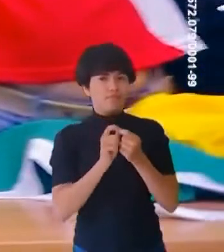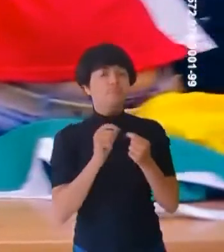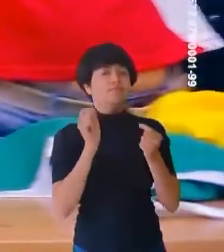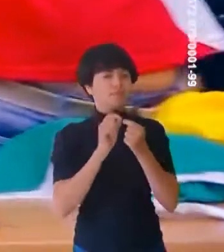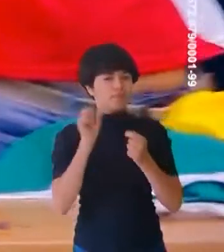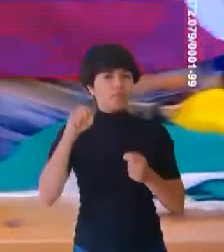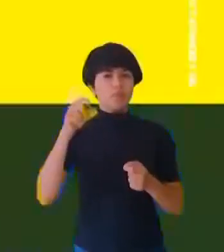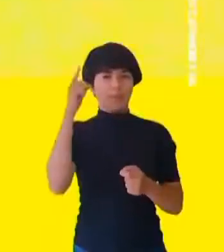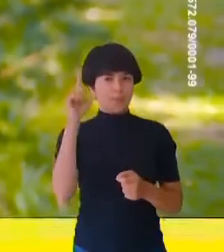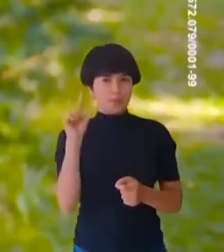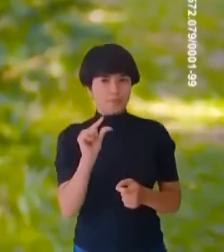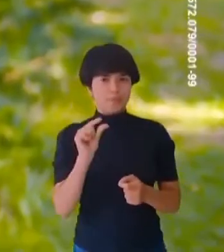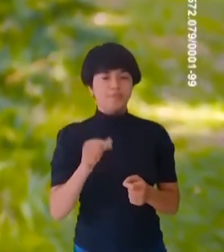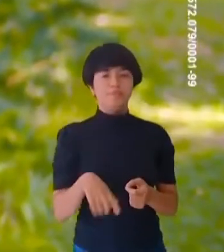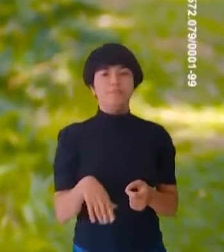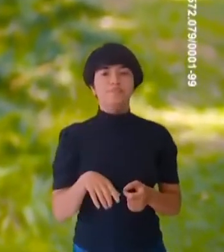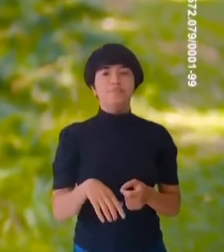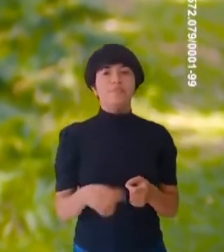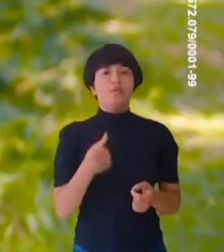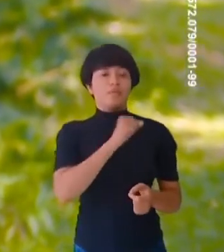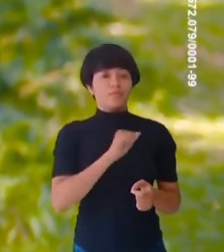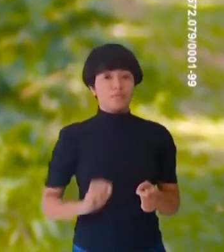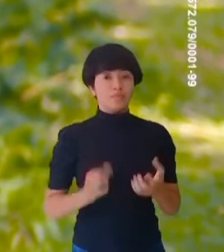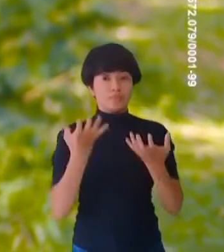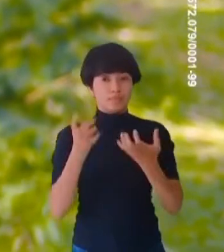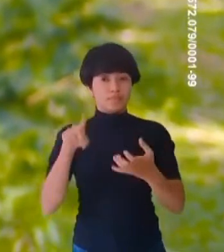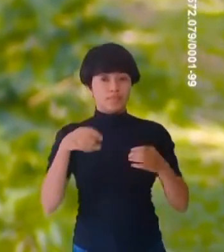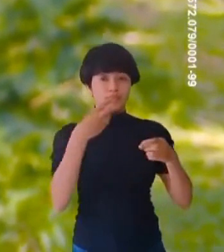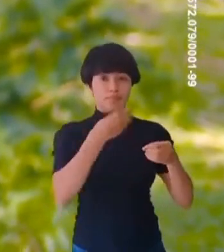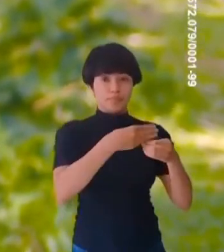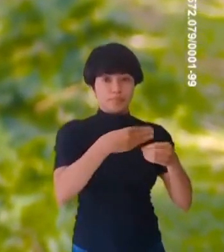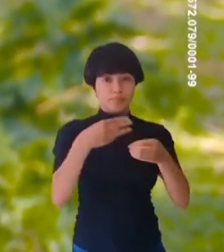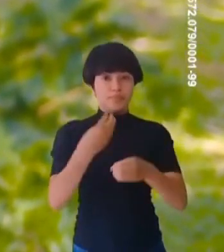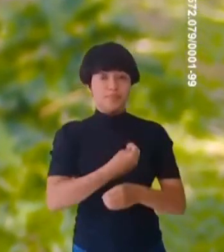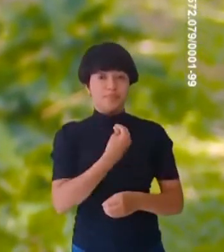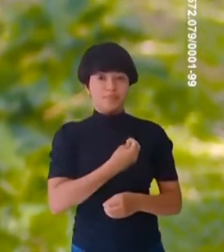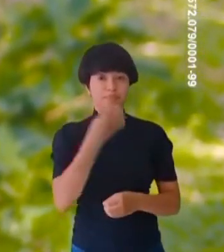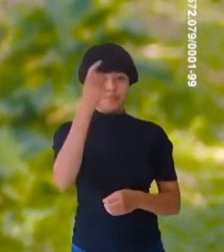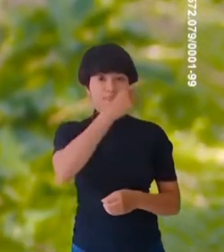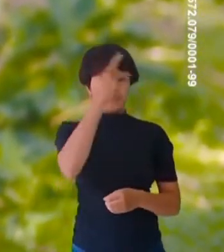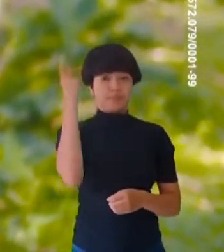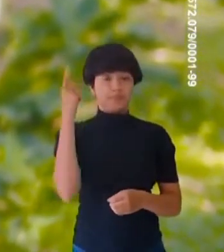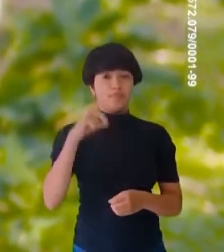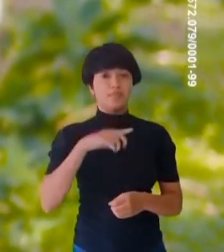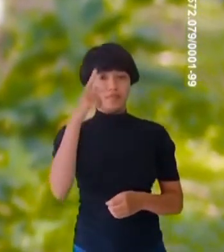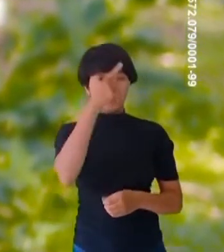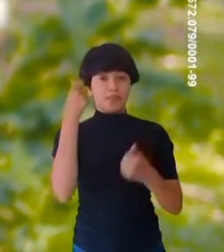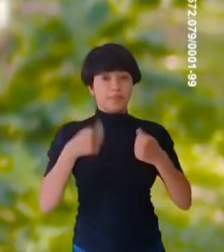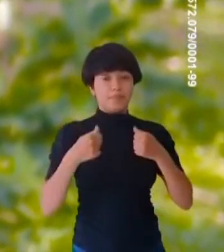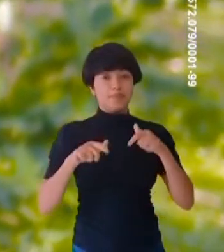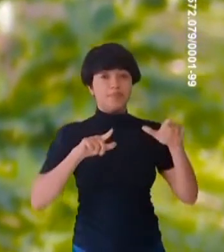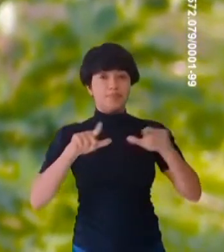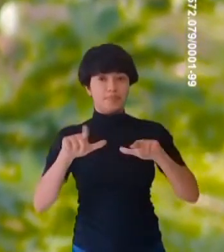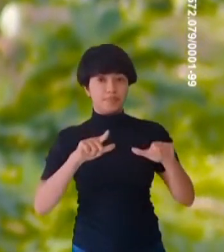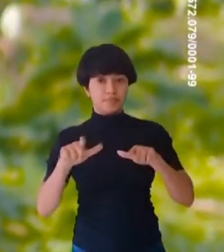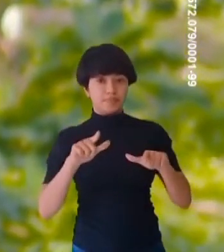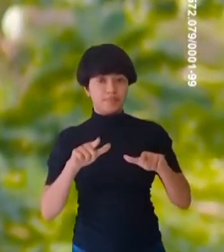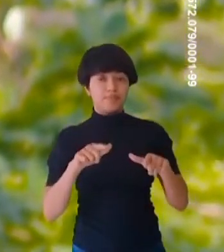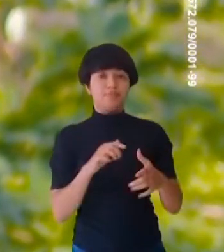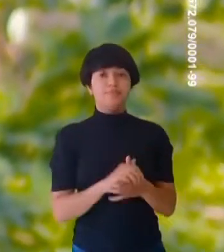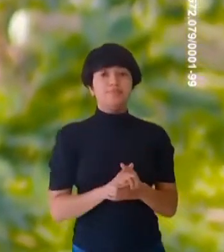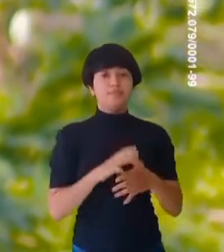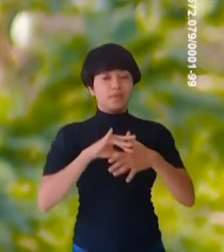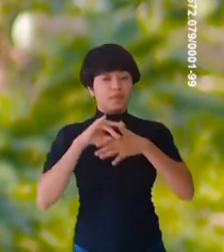pensa pequeno. O Senado que eu quero é nos municípios, na vida das pessoas. Tem gente precisando de trabalho, emprego,